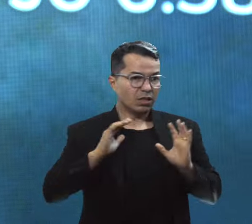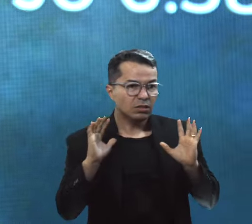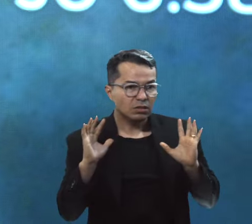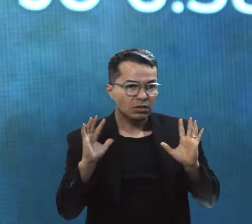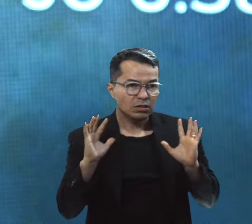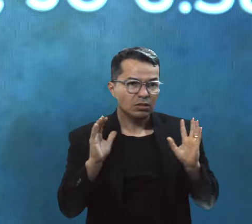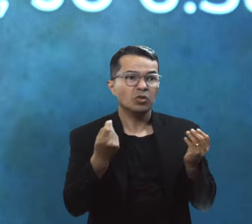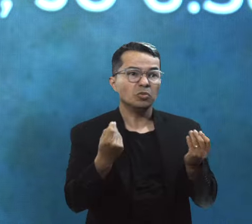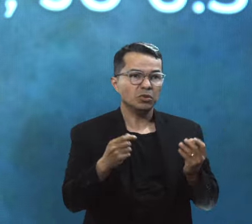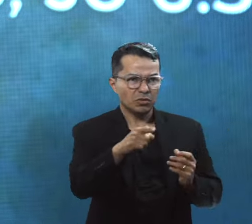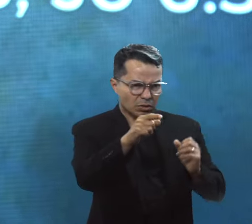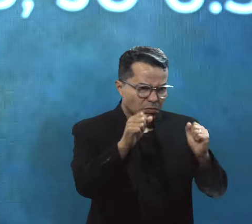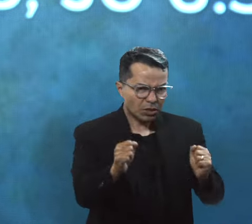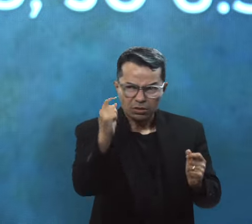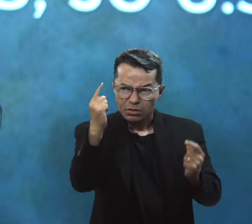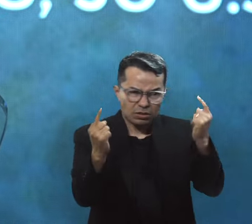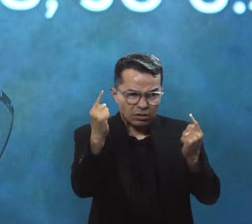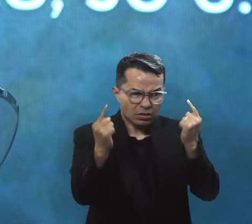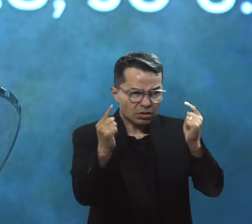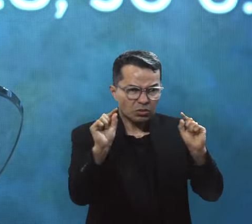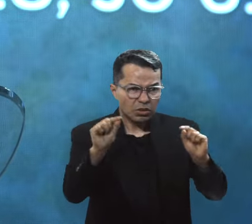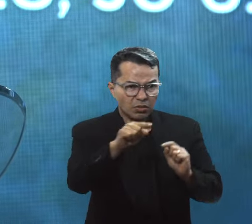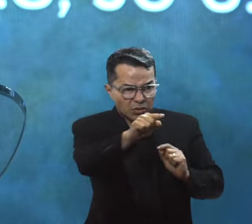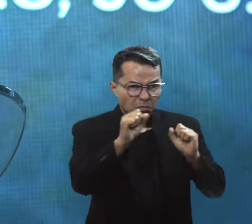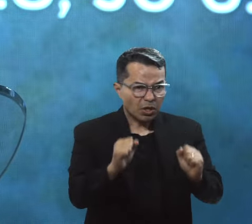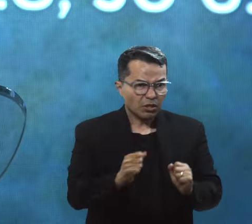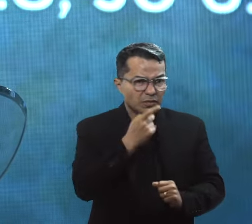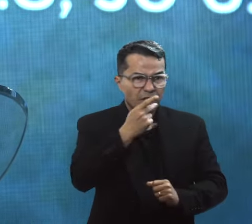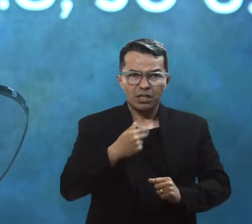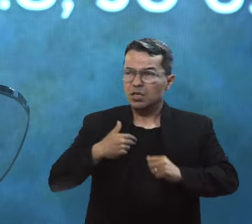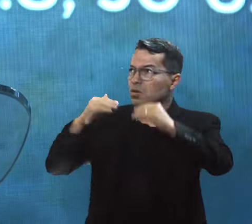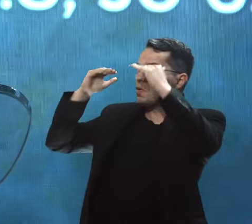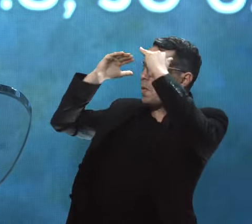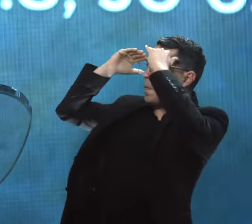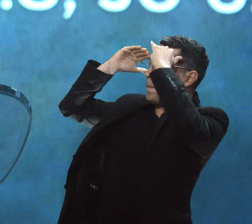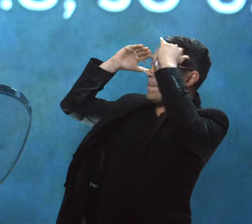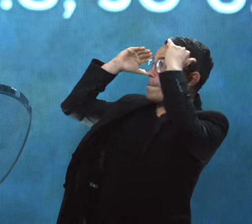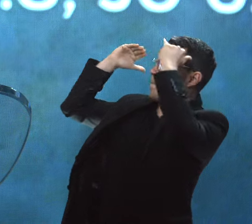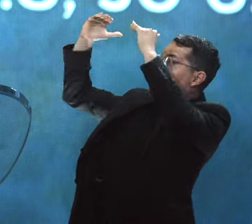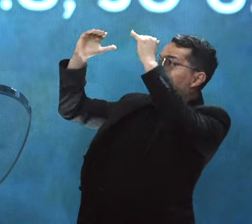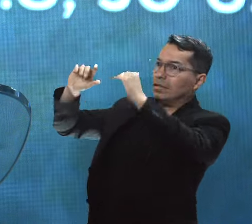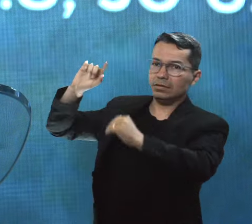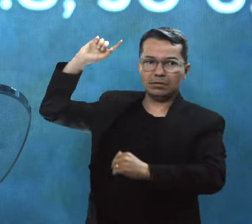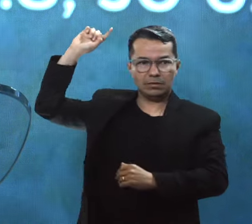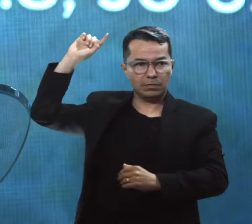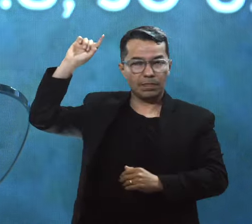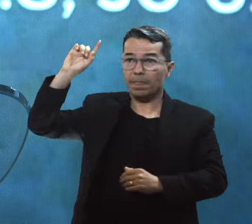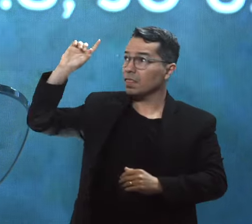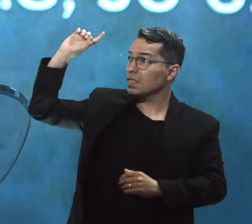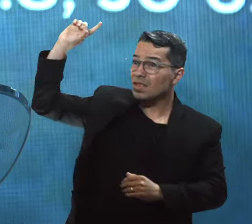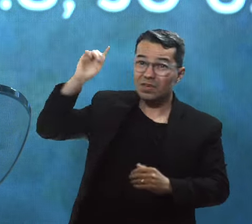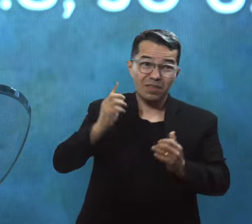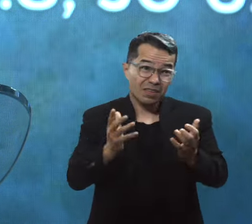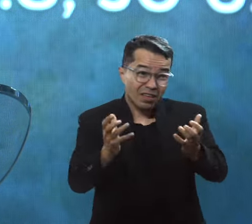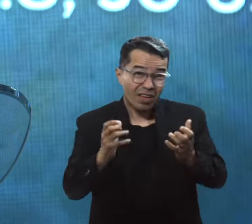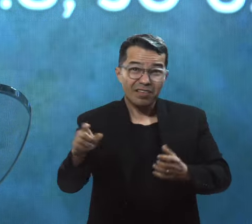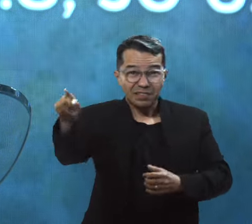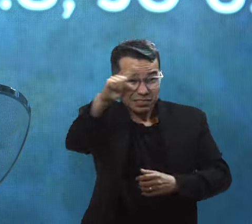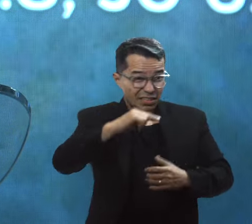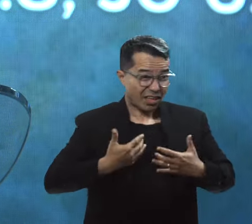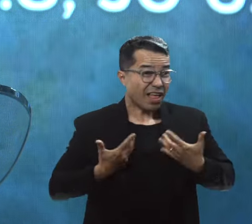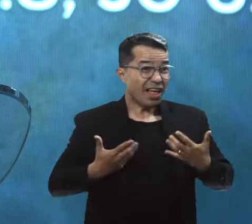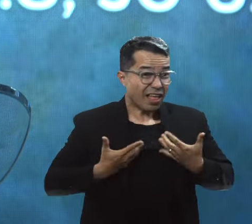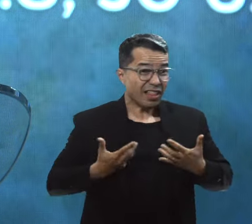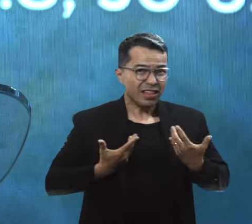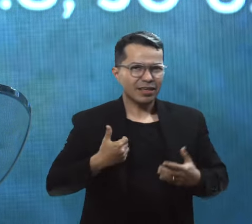vivendo para cumprir. Eu não estou dizendo que Deus não quer que a gente se alegre. Eu creio que Jesus, ele